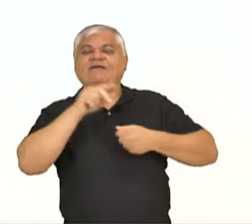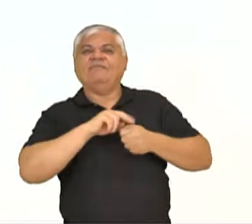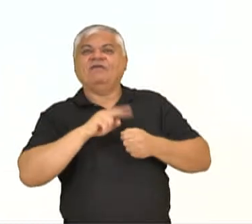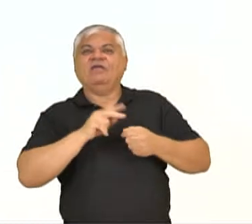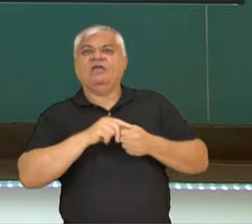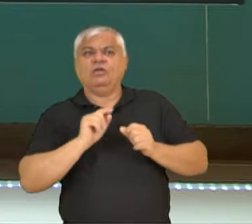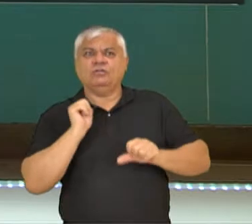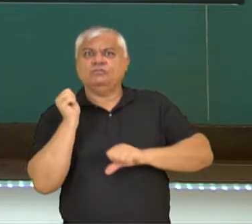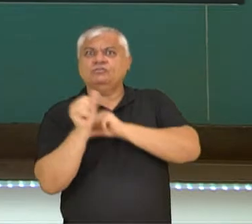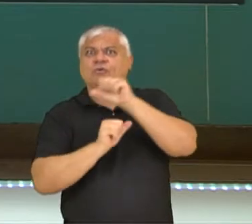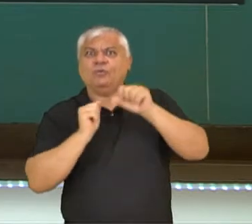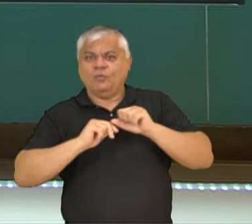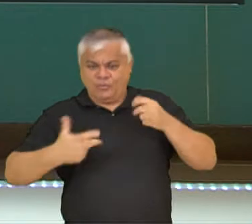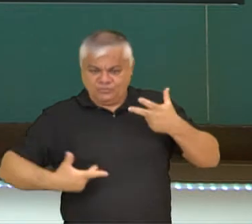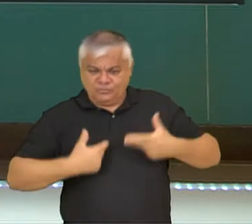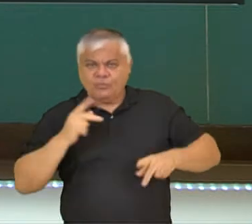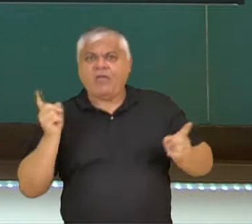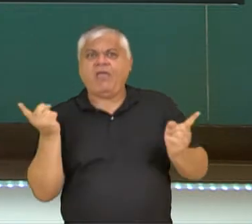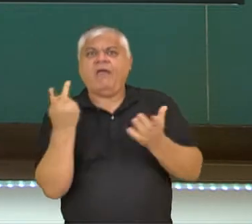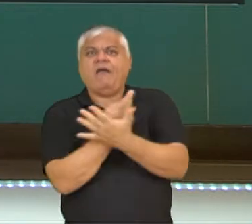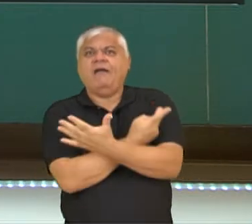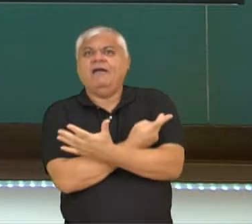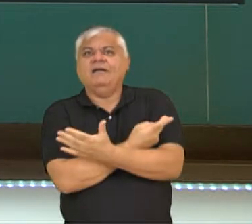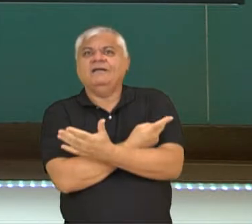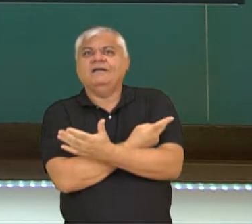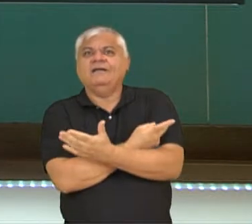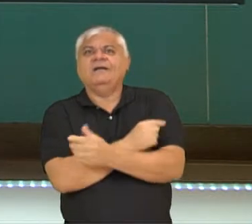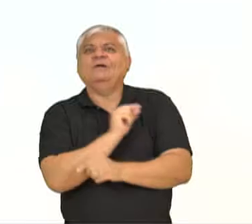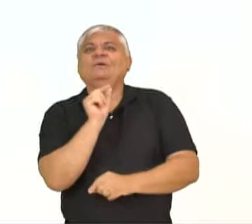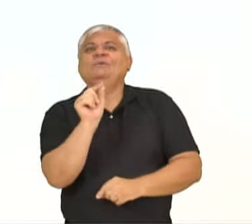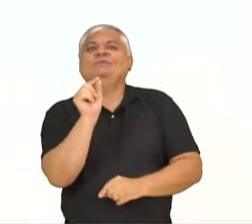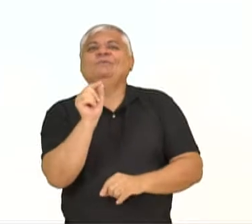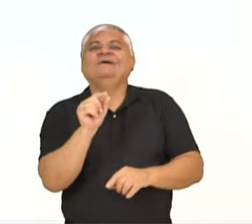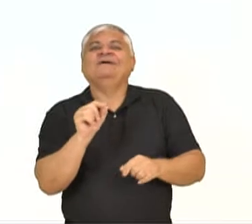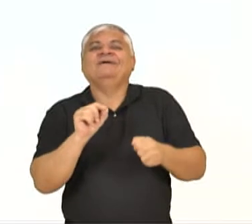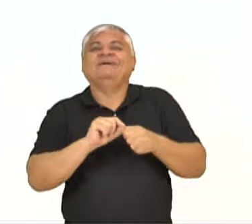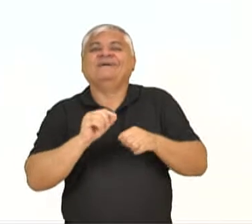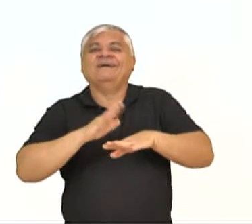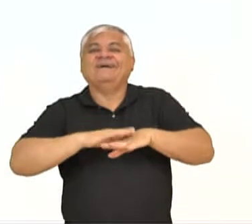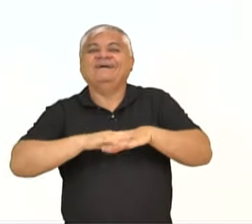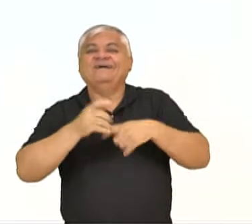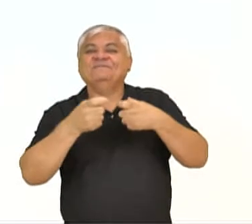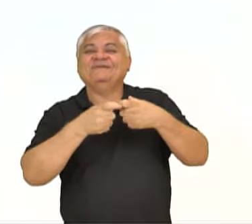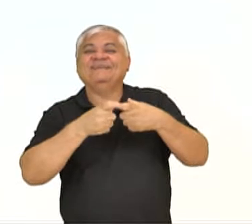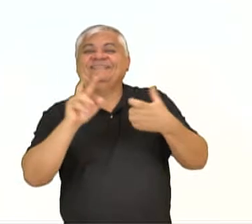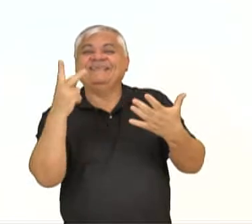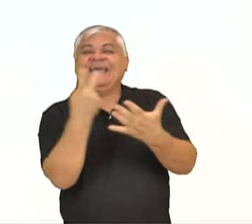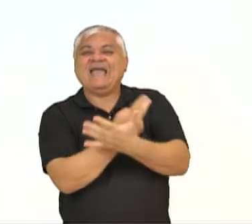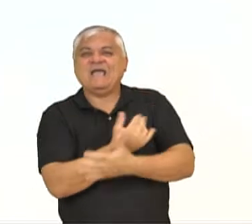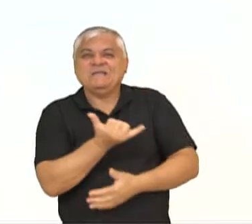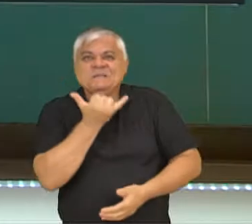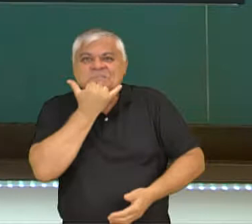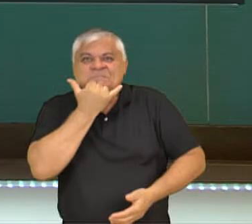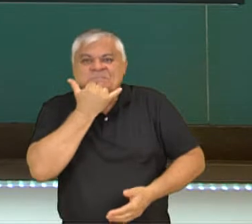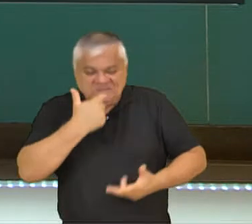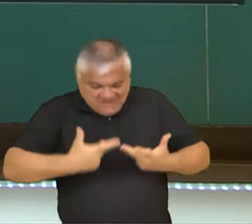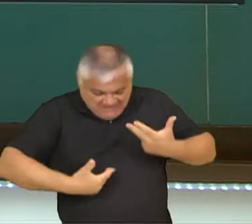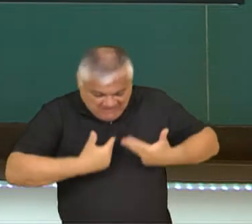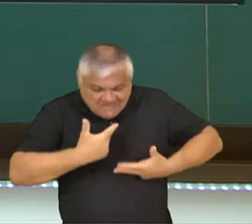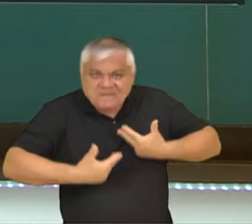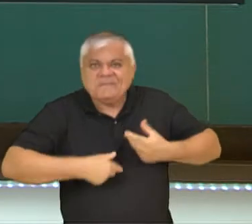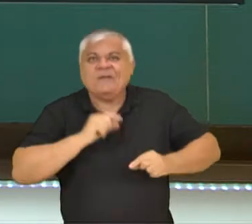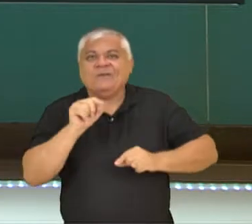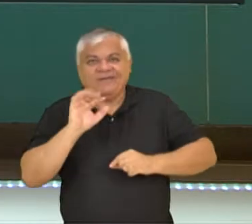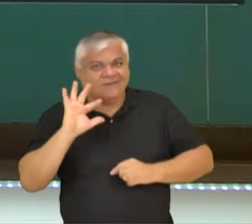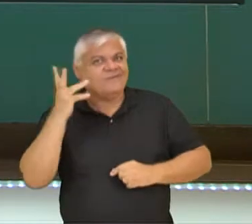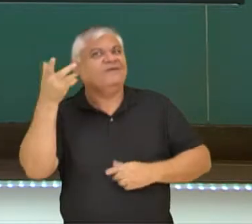foi trocada? O que você faria se o médico realizasse uma cirurgia por engano em você? É o que